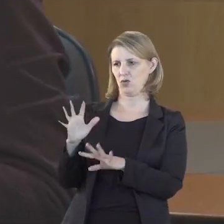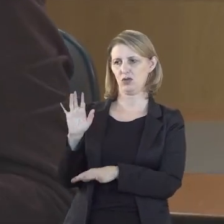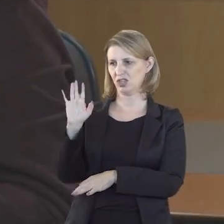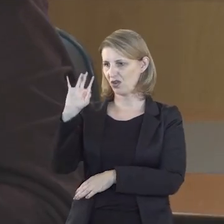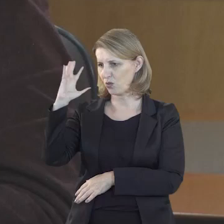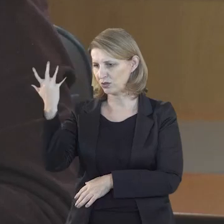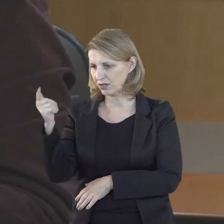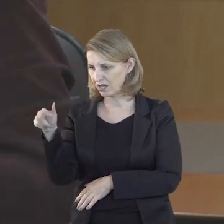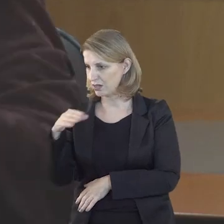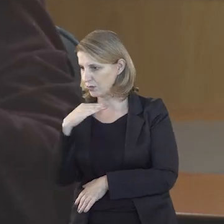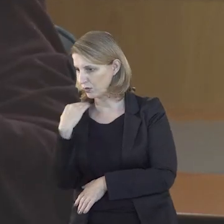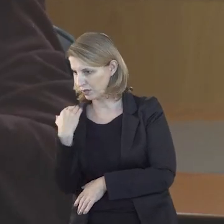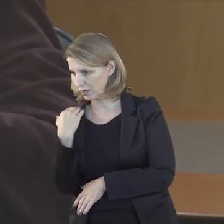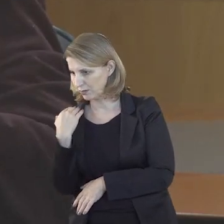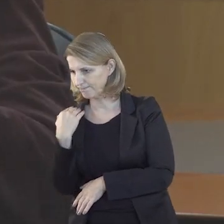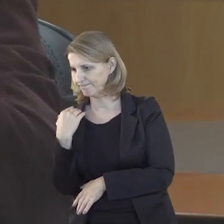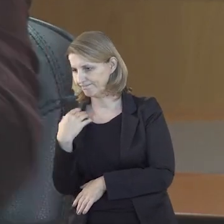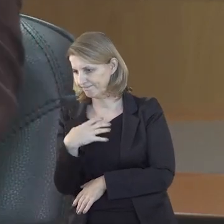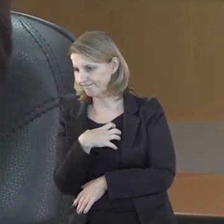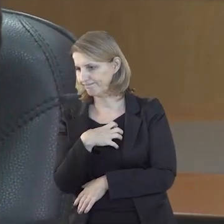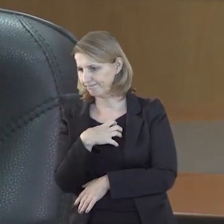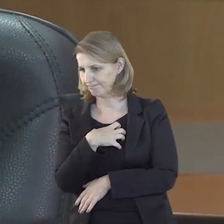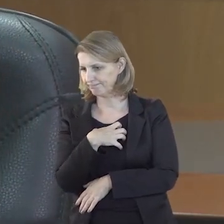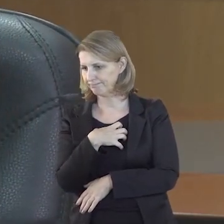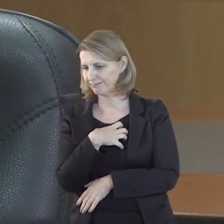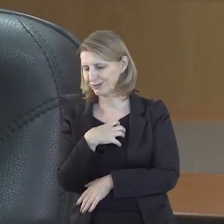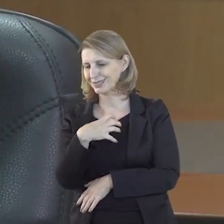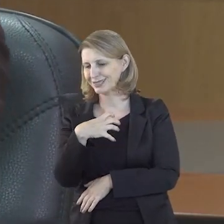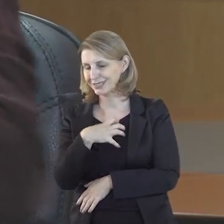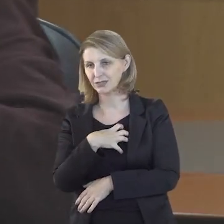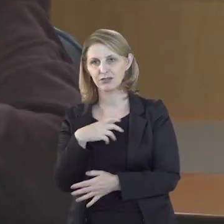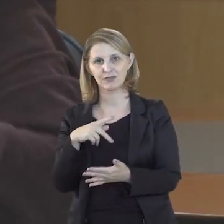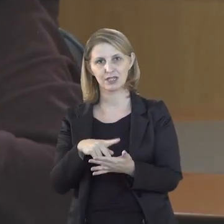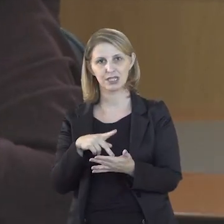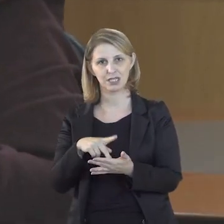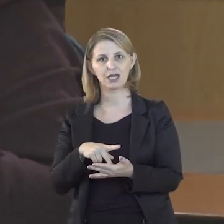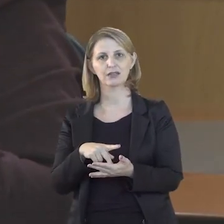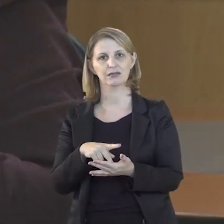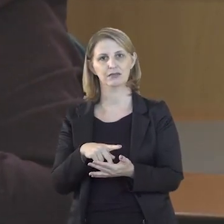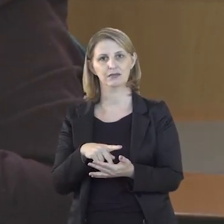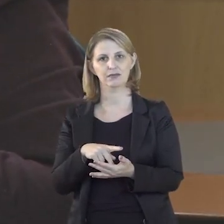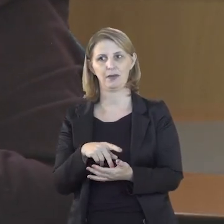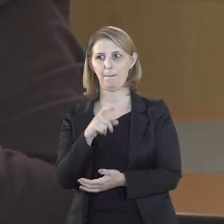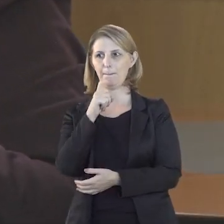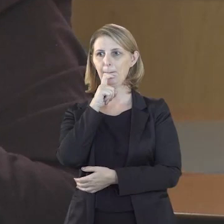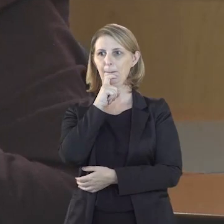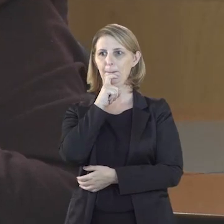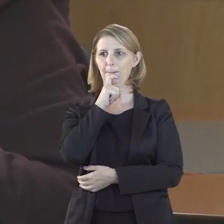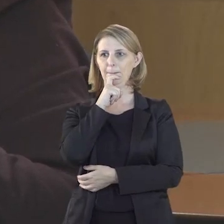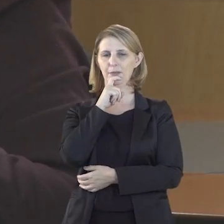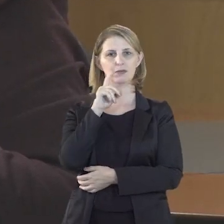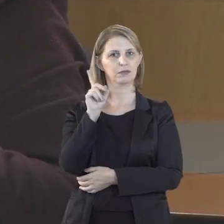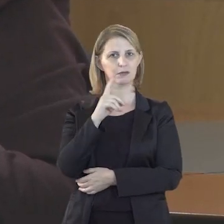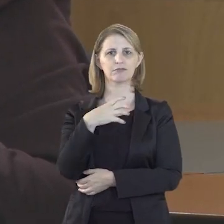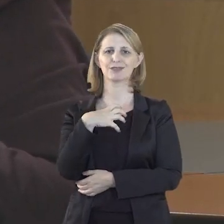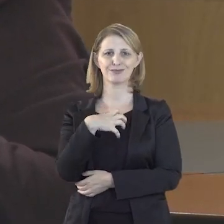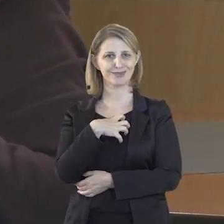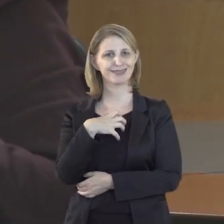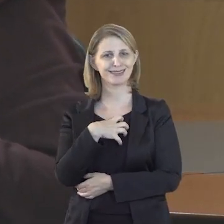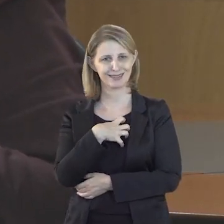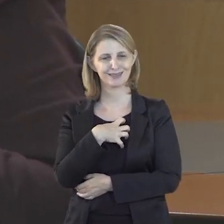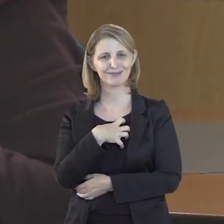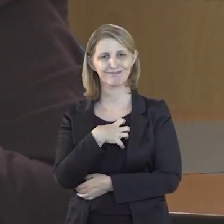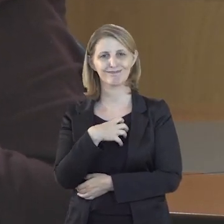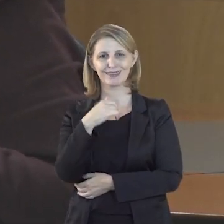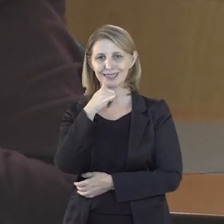não negar a realidade. Sim, eu perdi um paciente, sim, eu sinto muito, sim,